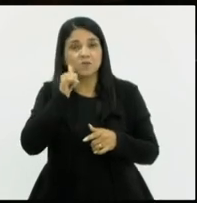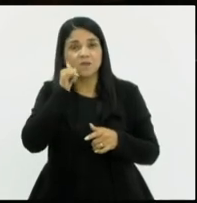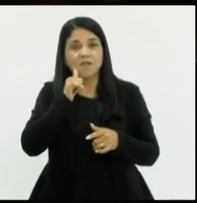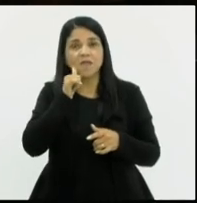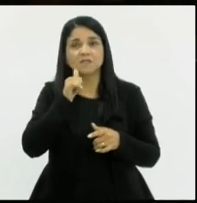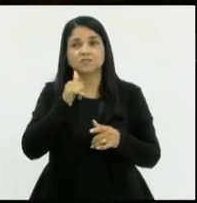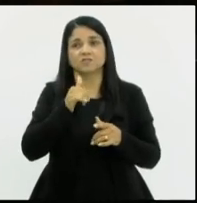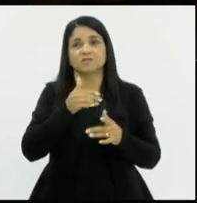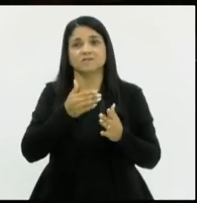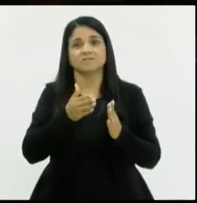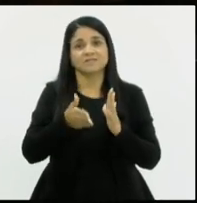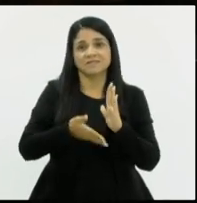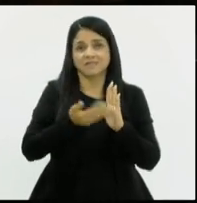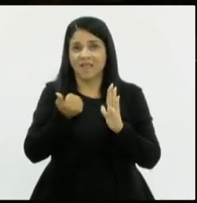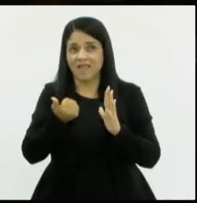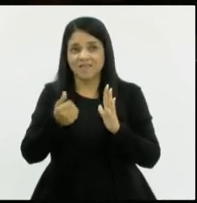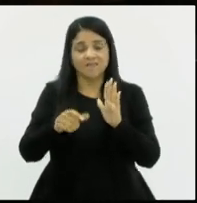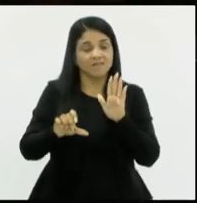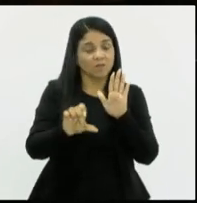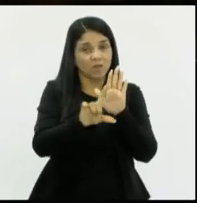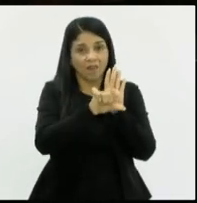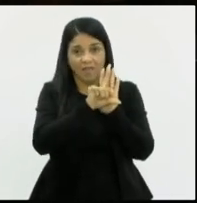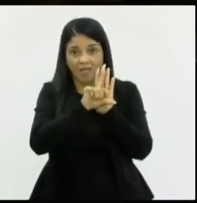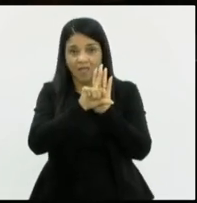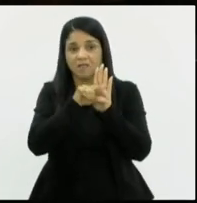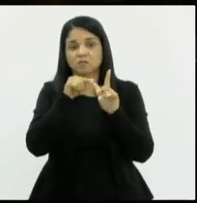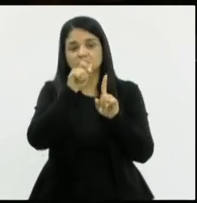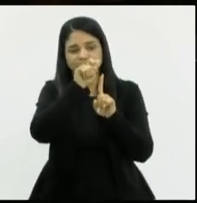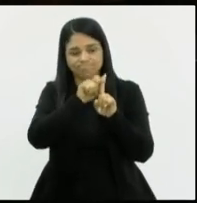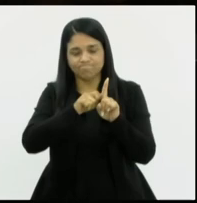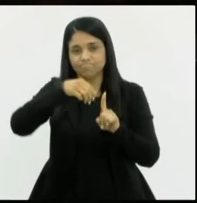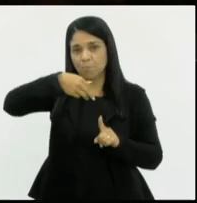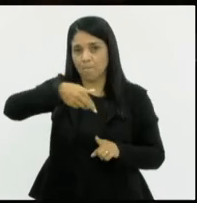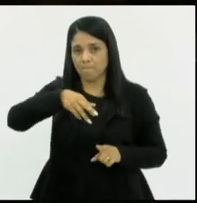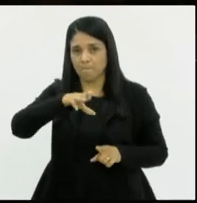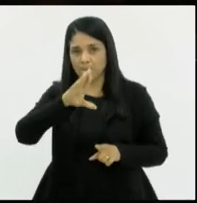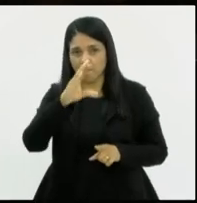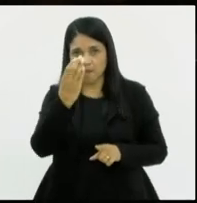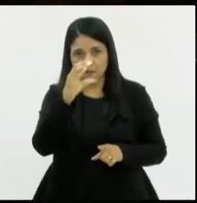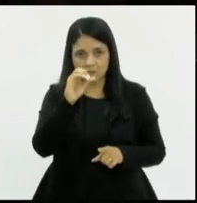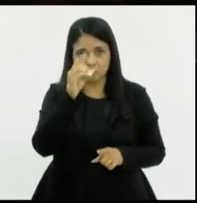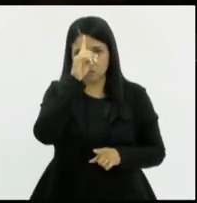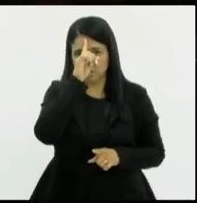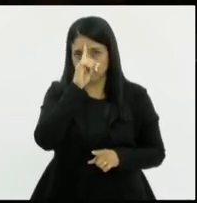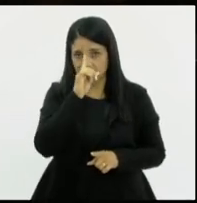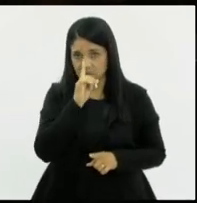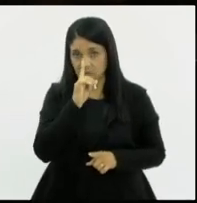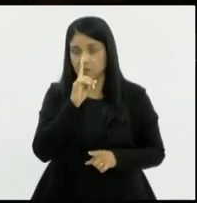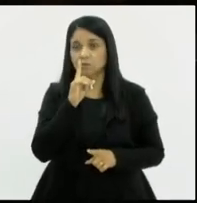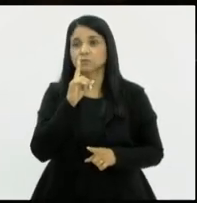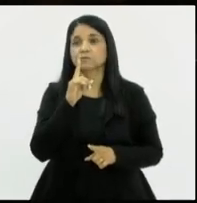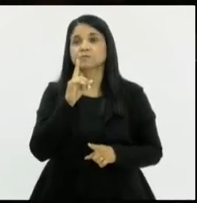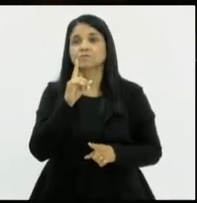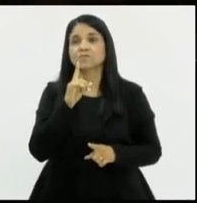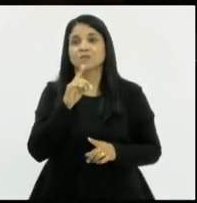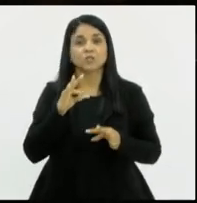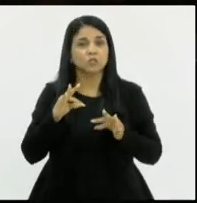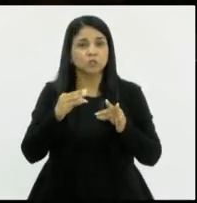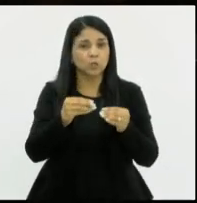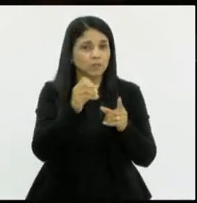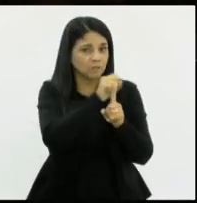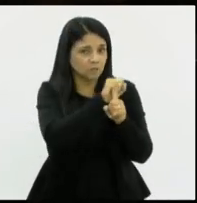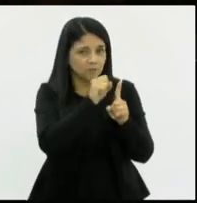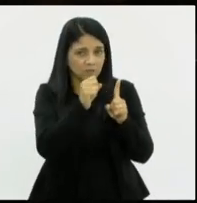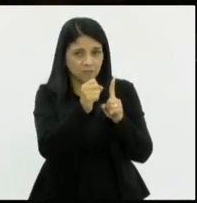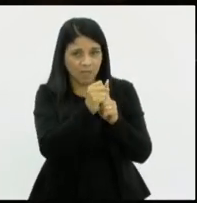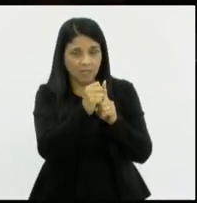através da lei, dessa campanha do Março Amarelo, as mulheres, e todas, não só as mulheres, mas toda a sociedade, vai